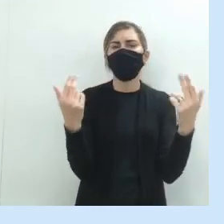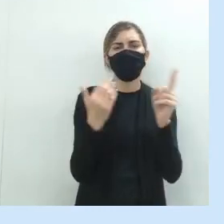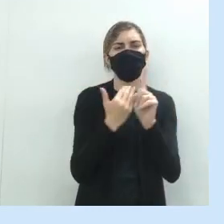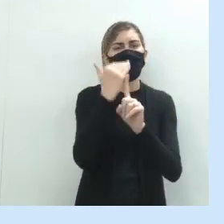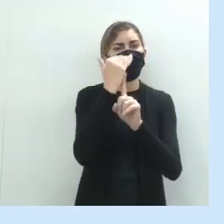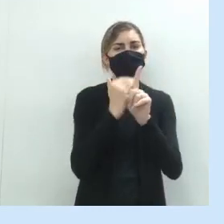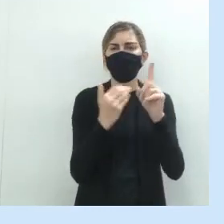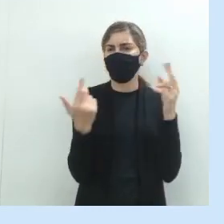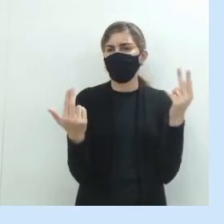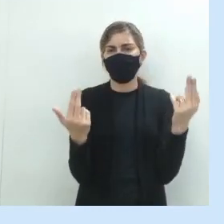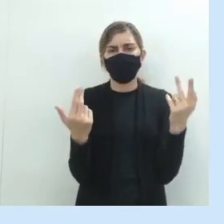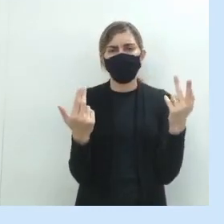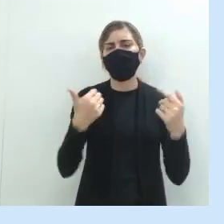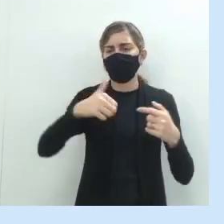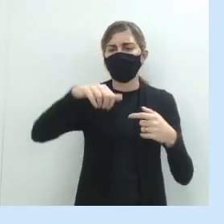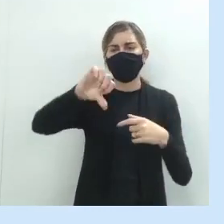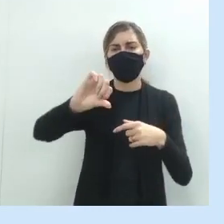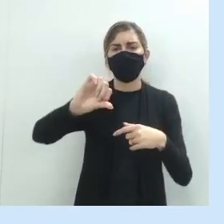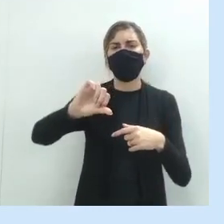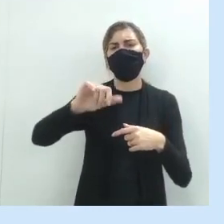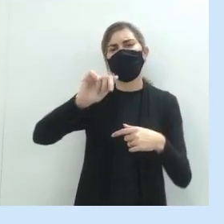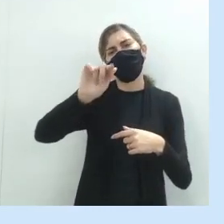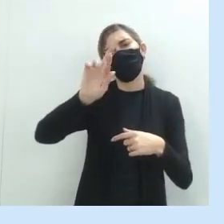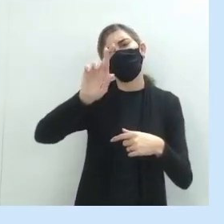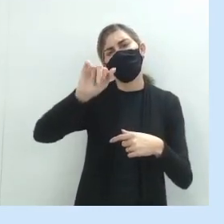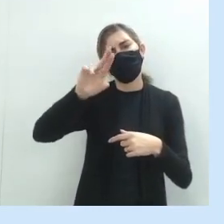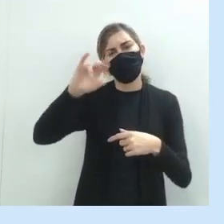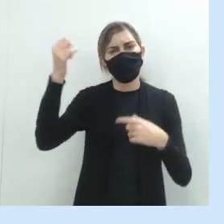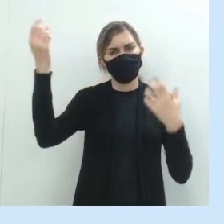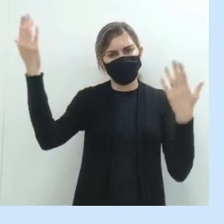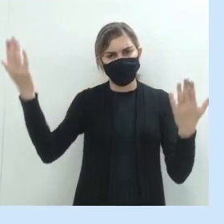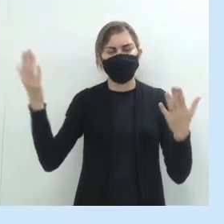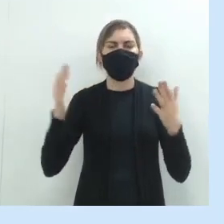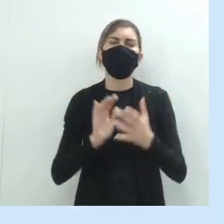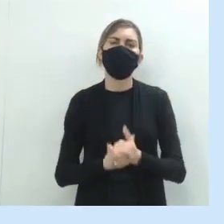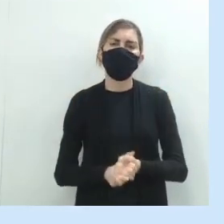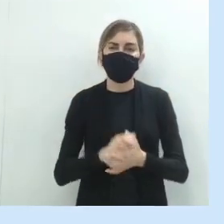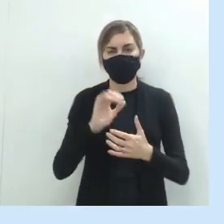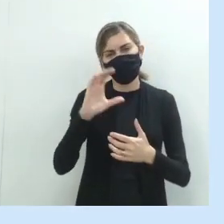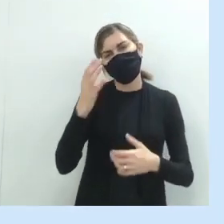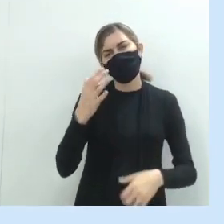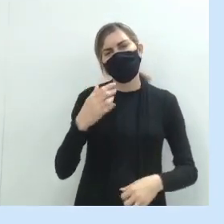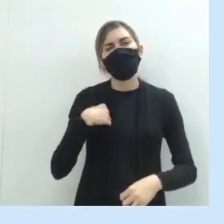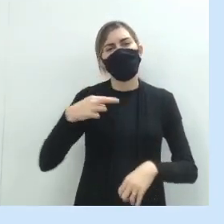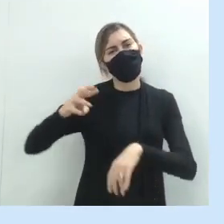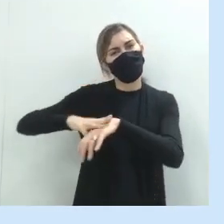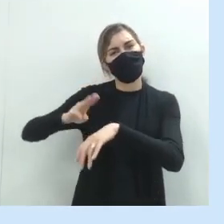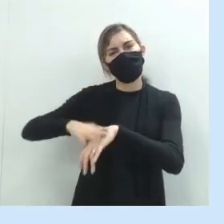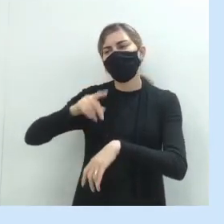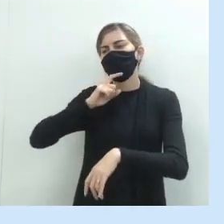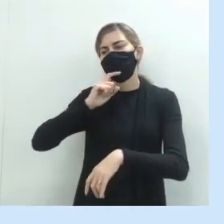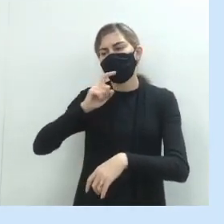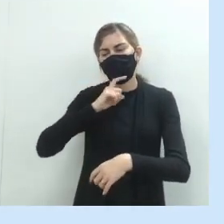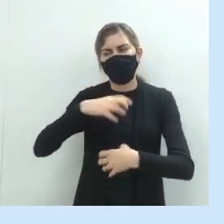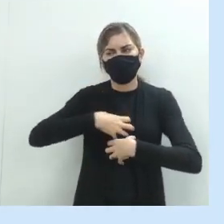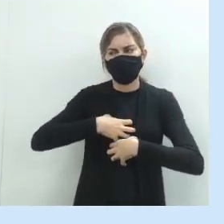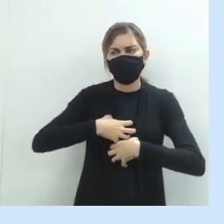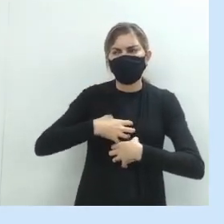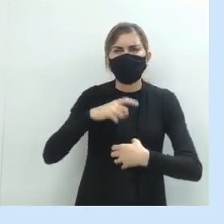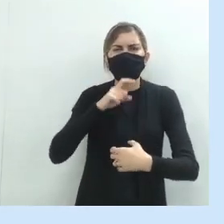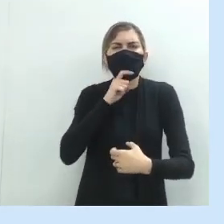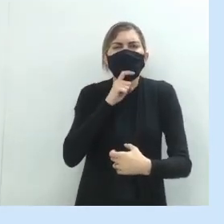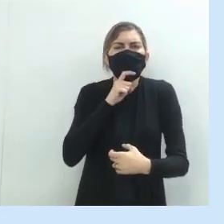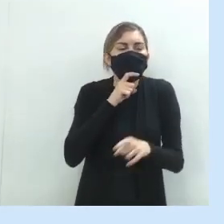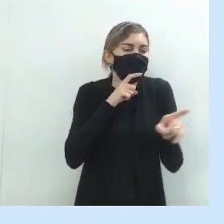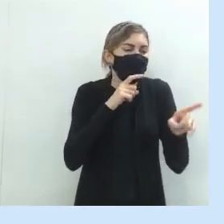temperatura. A temperatura do estúdio está a 19 graus Celsius. Se eu pego no metal, eu tenho a impressão que está bem